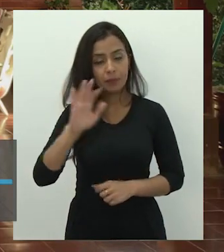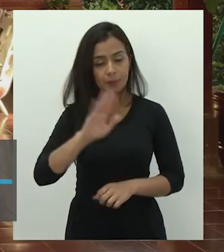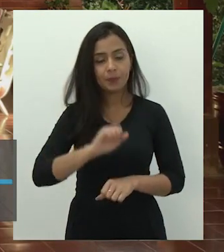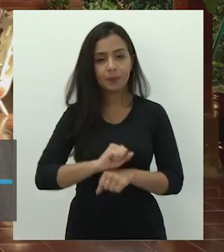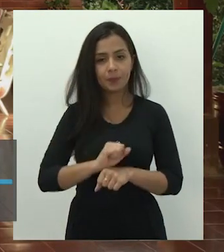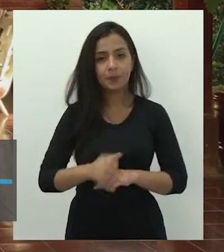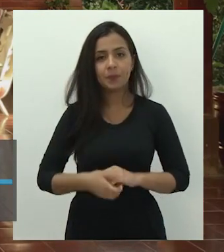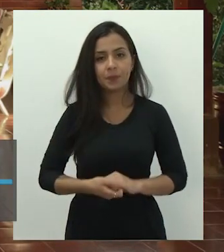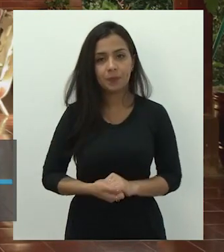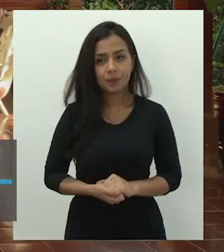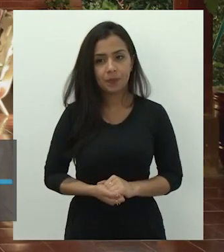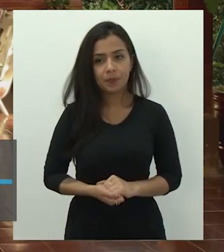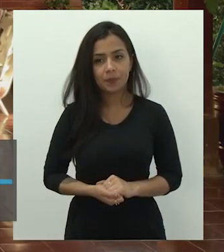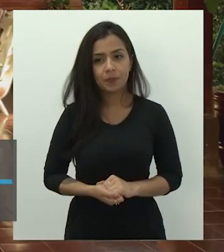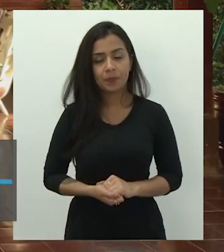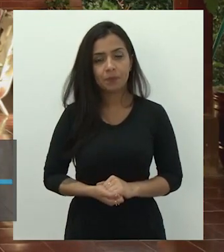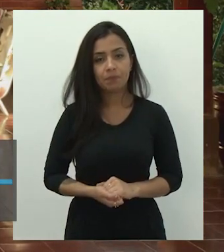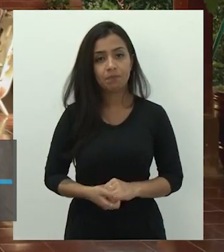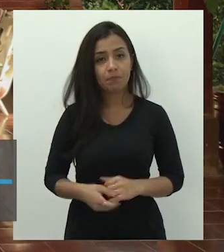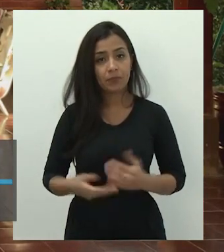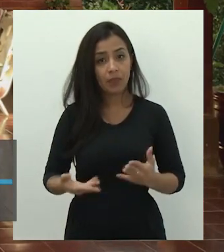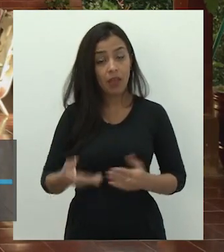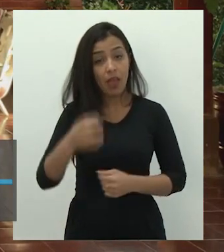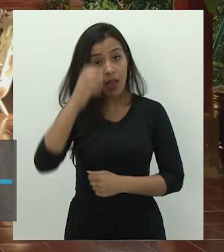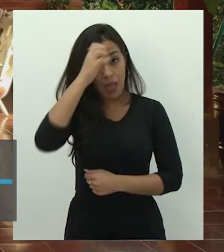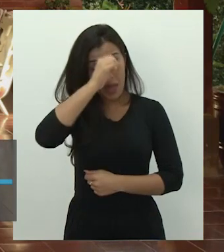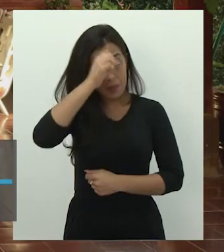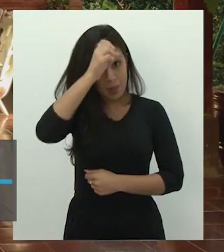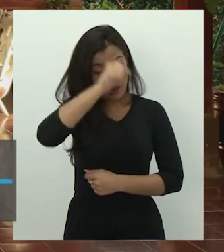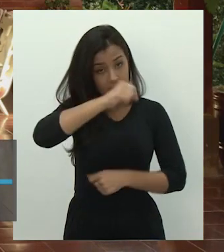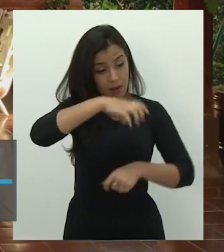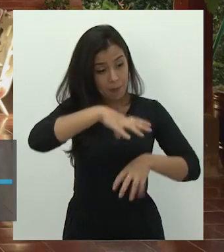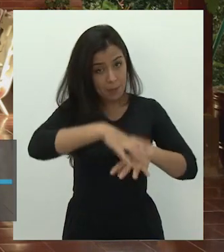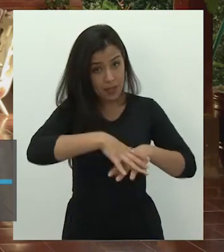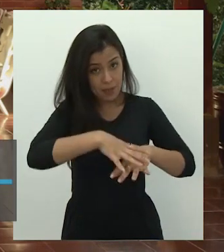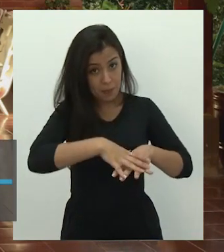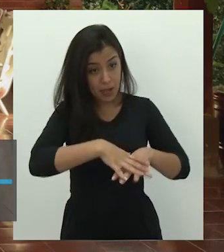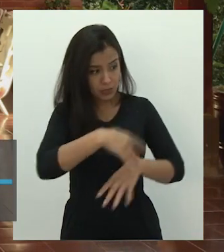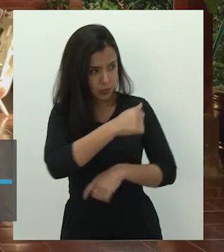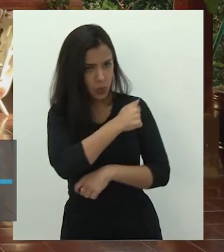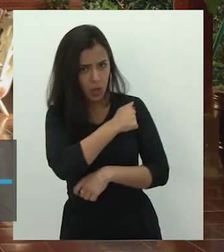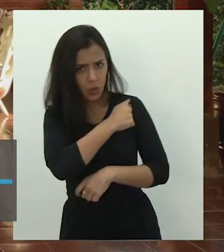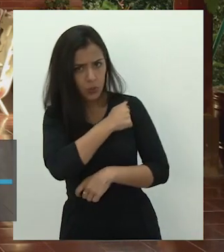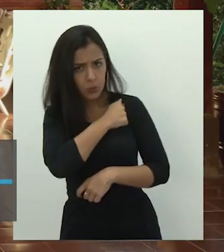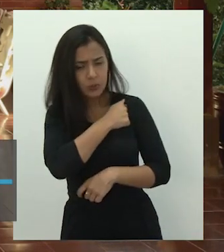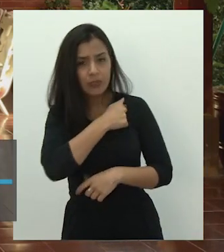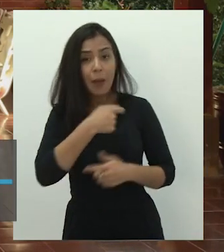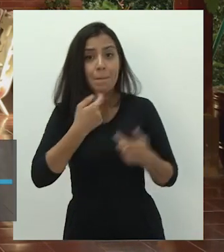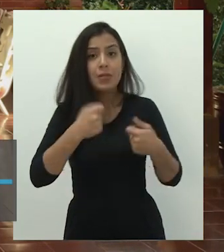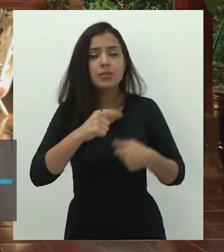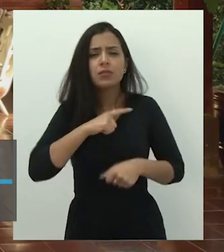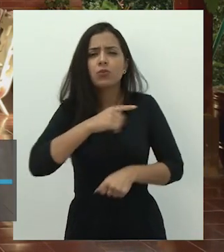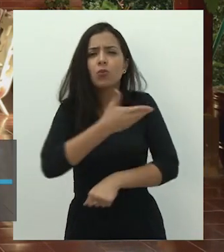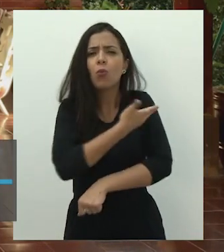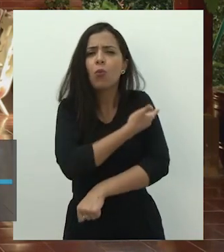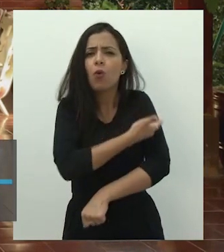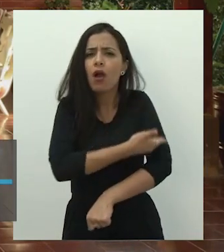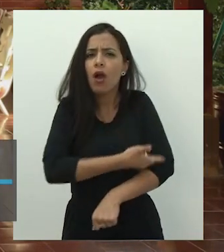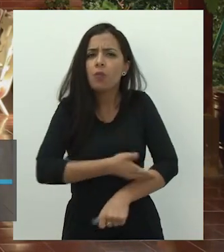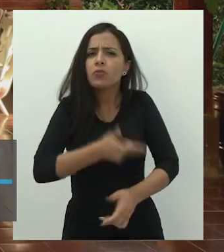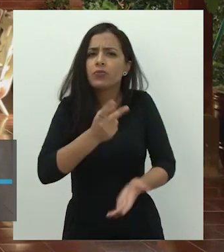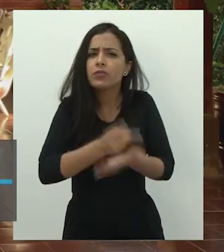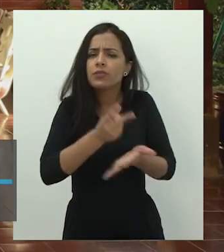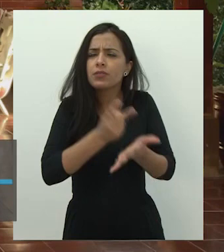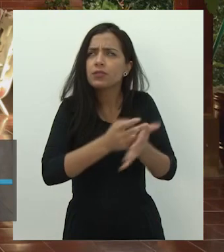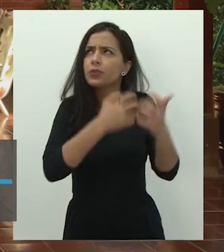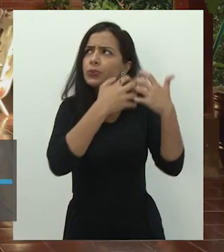matemática é, para um estudante, criar o hábito de pensar matematicamente. Mas